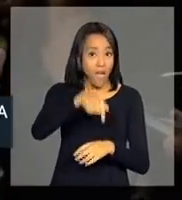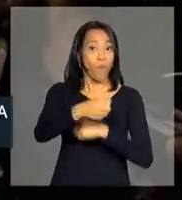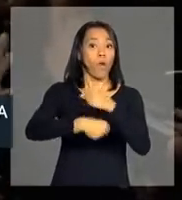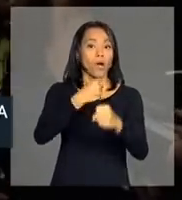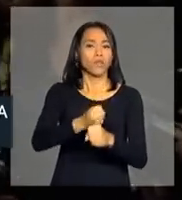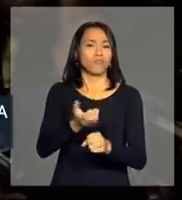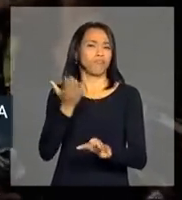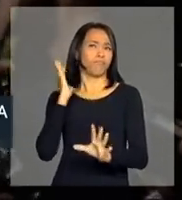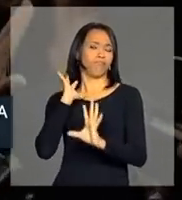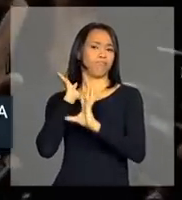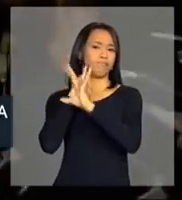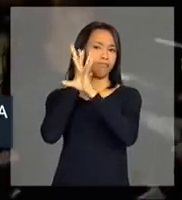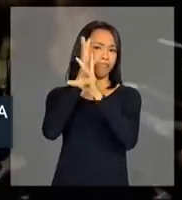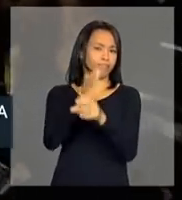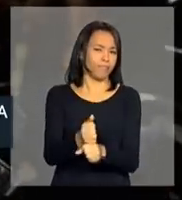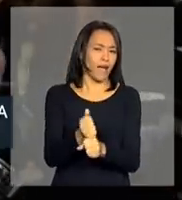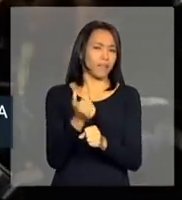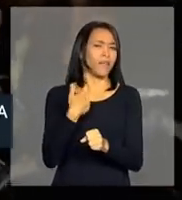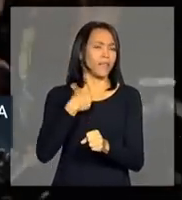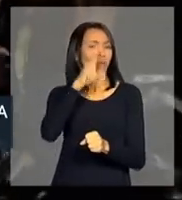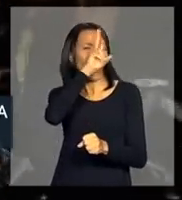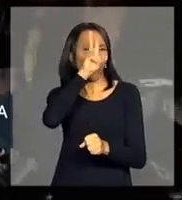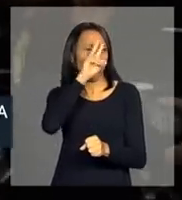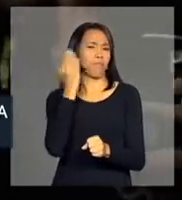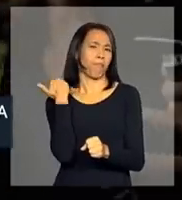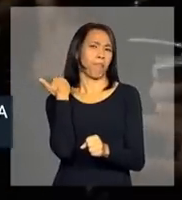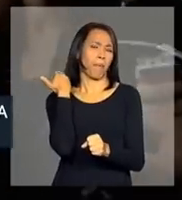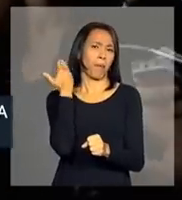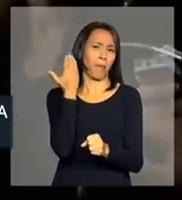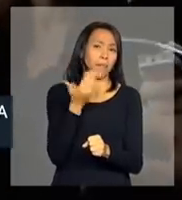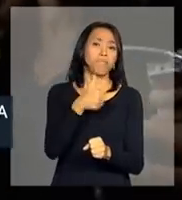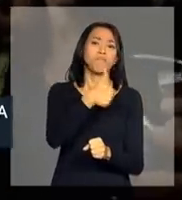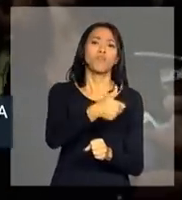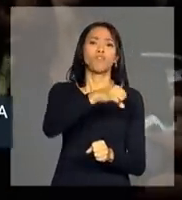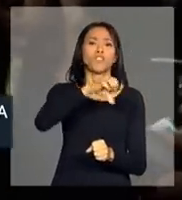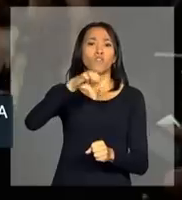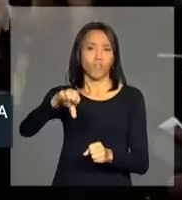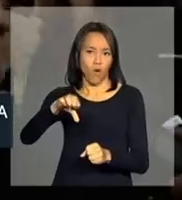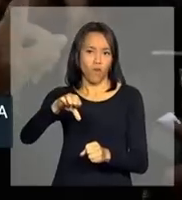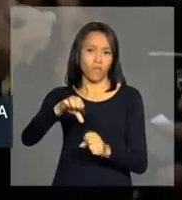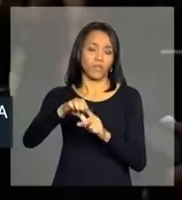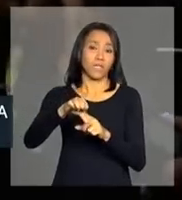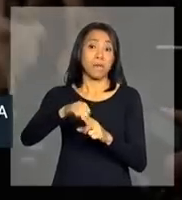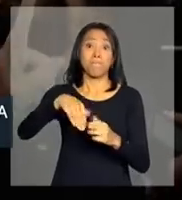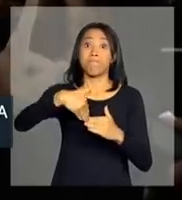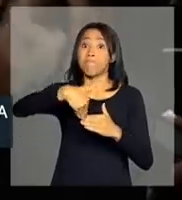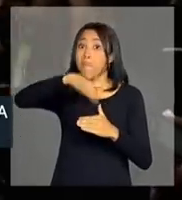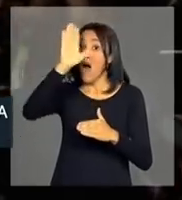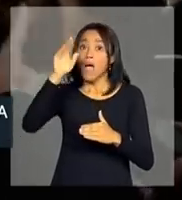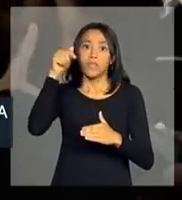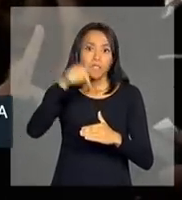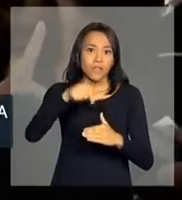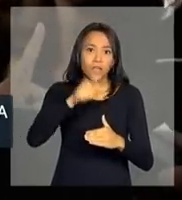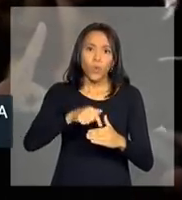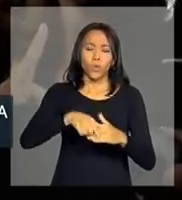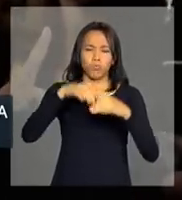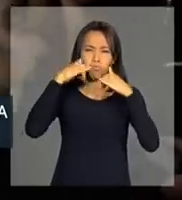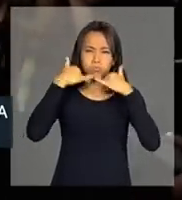nos últimos, pelo menos até onde eu lembro, desde 1999, onde mais entrou